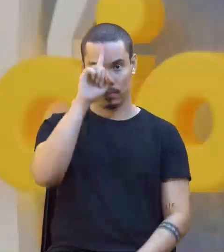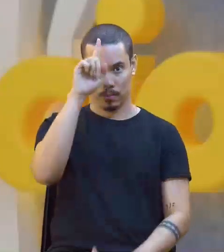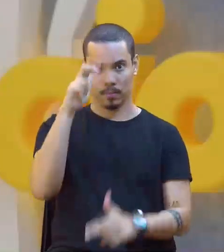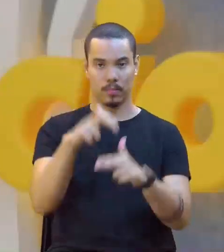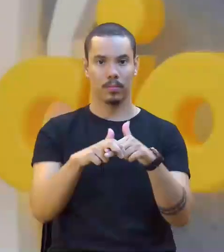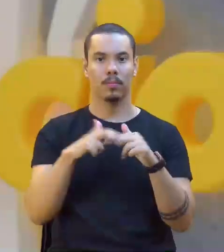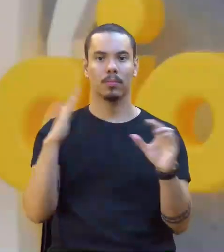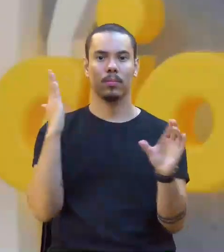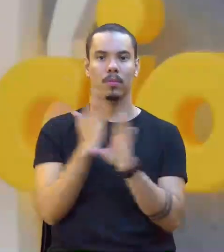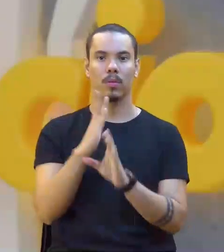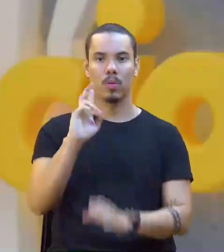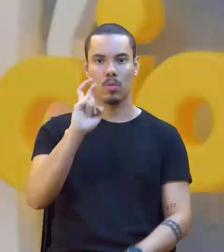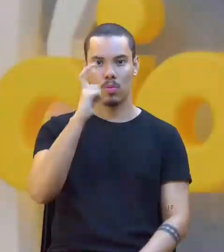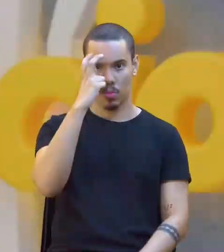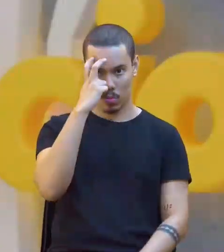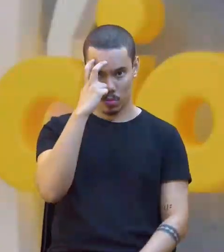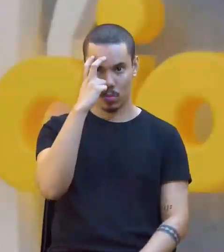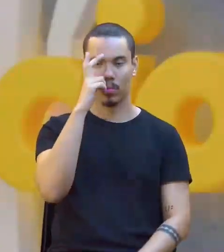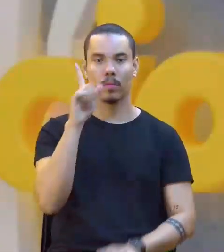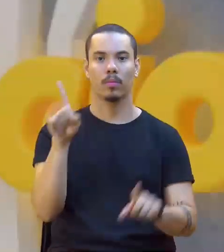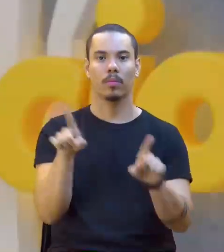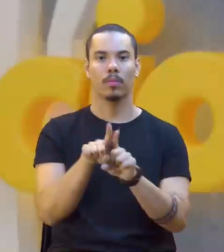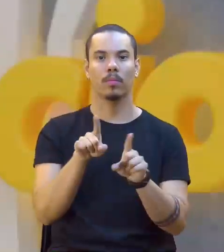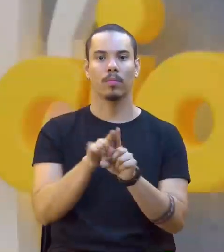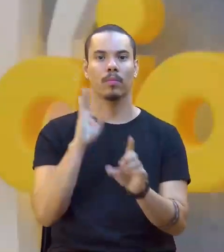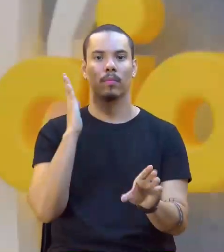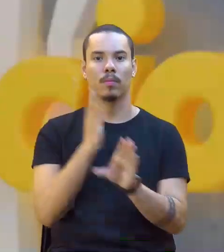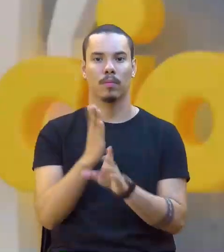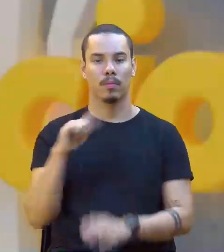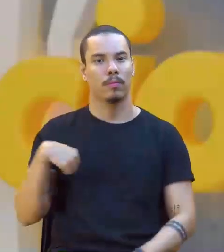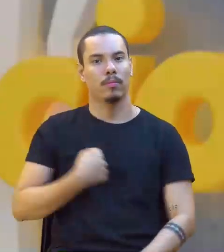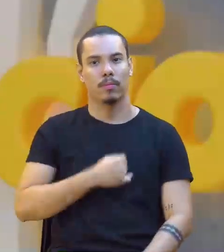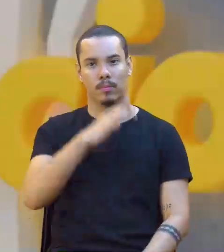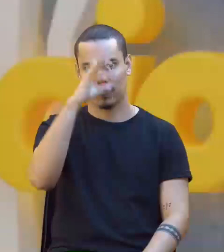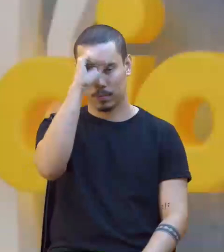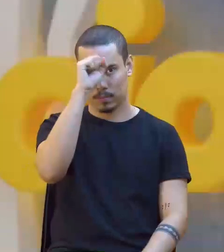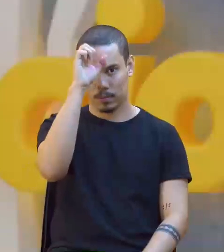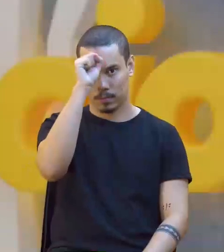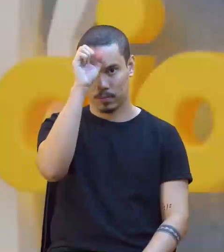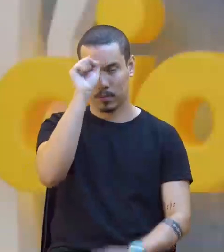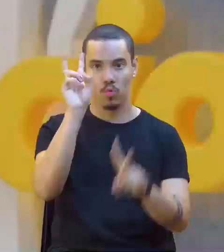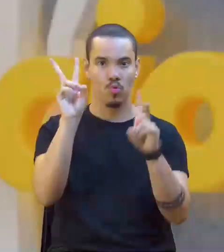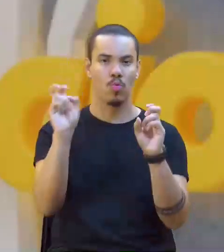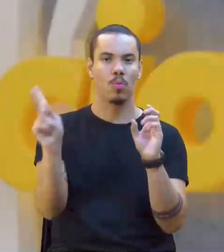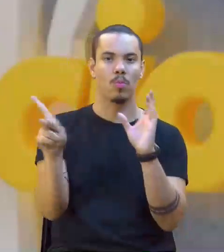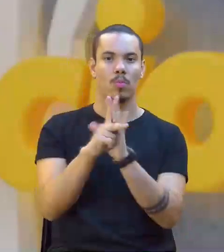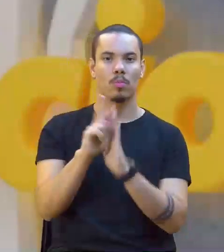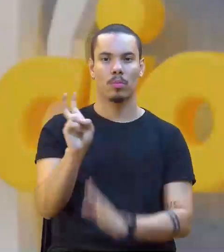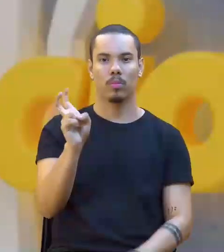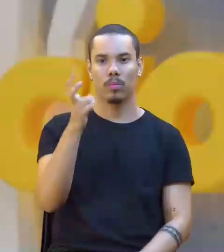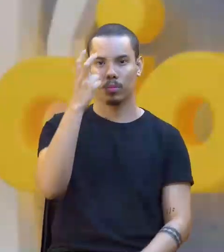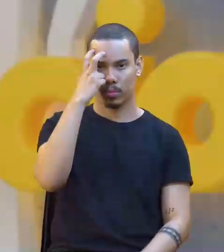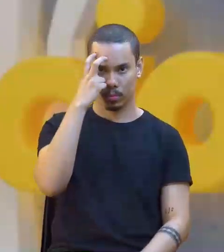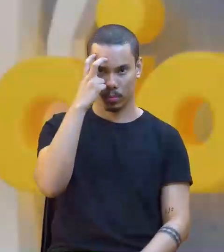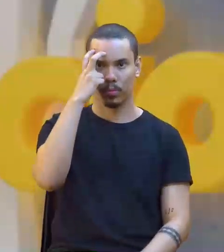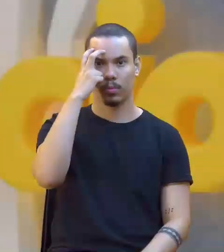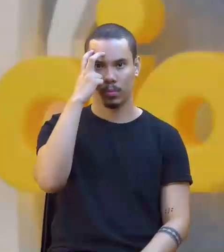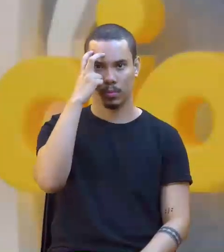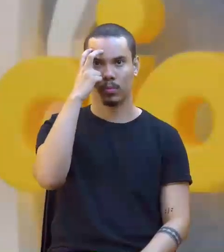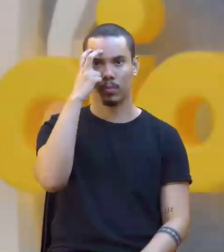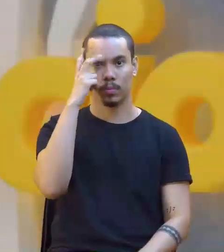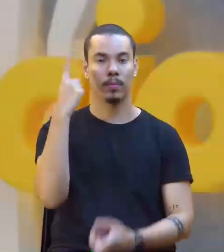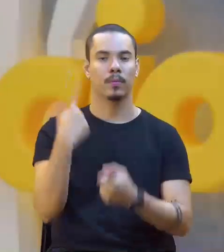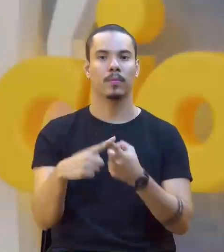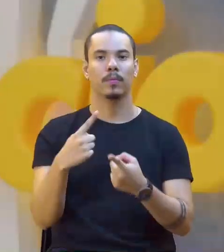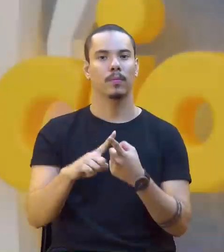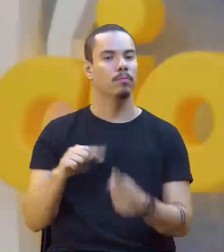da cultura, é através do que aprendemos sobre a cultura, ou seja, dentro da cultura, todos nós